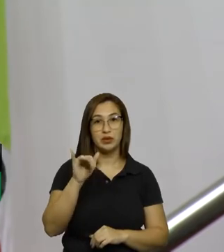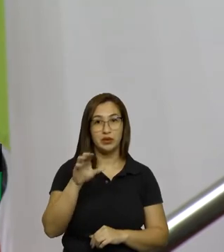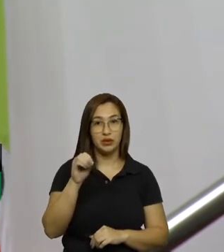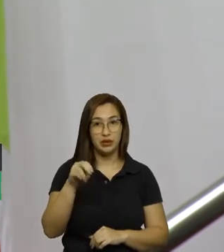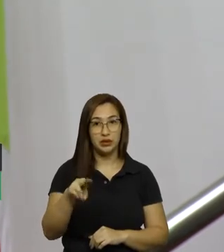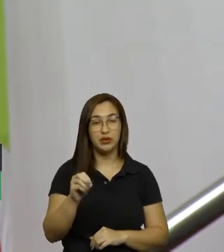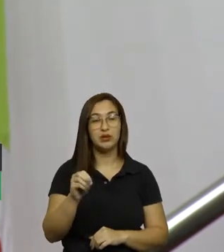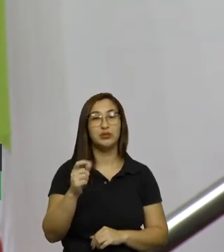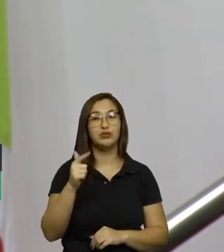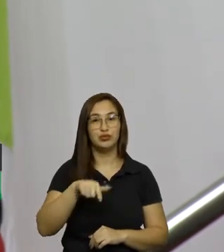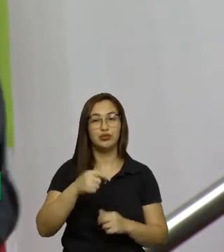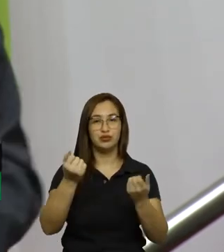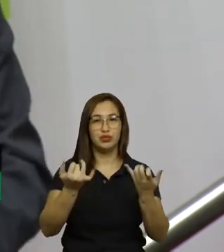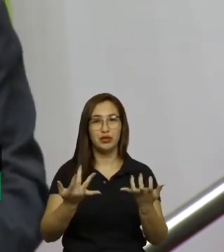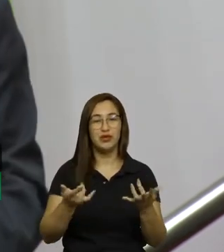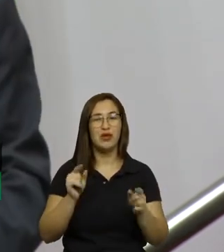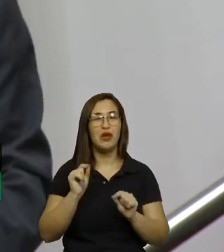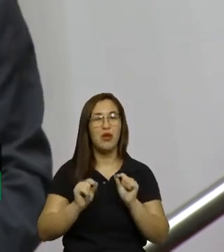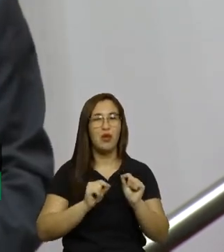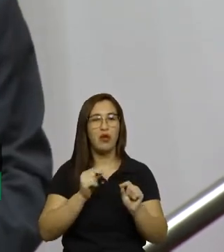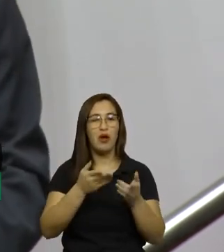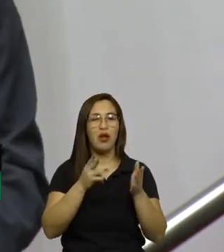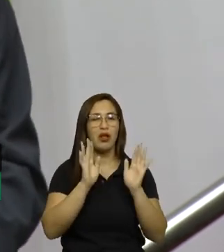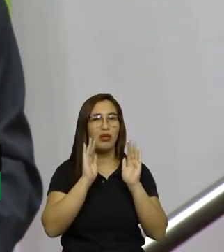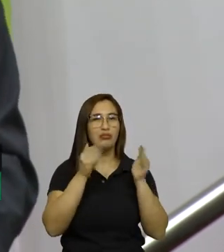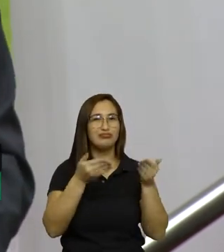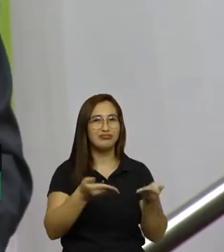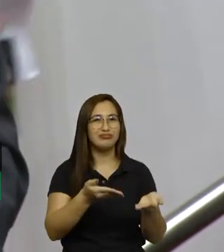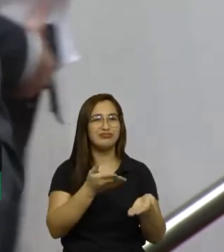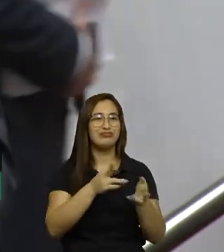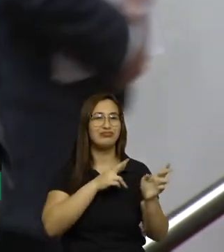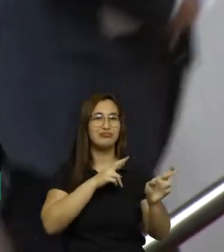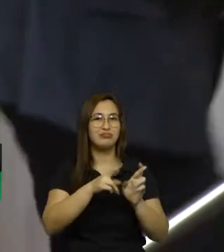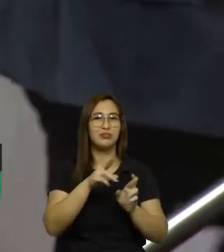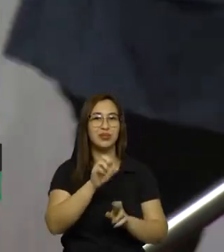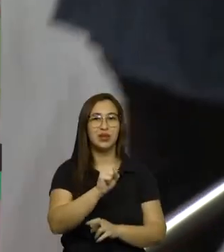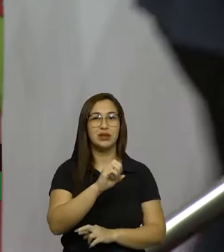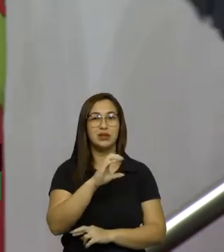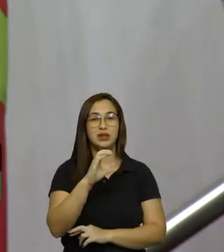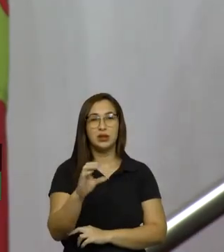eu quero citar especificamente o caso da